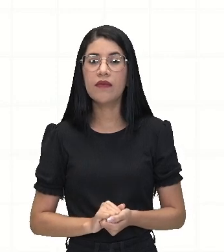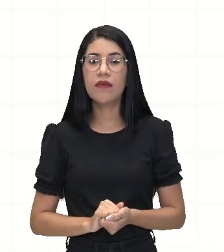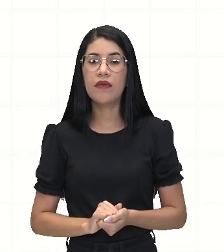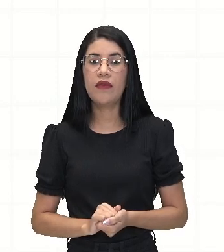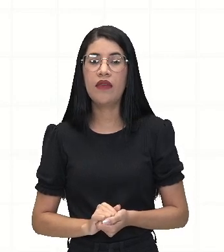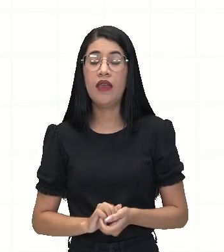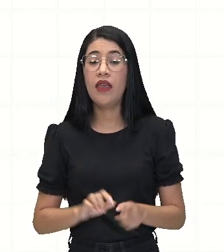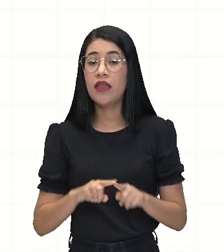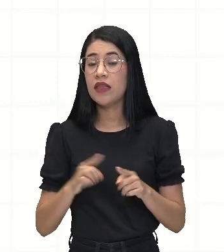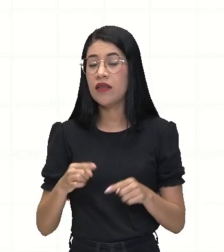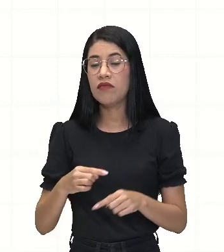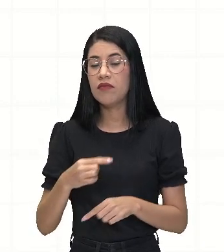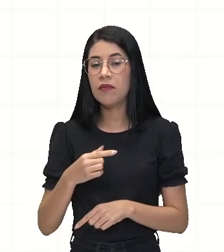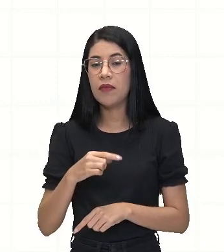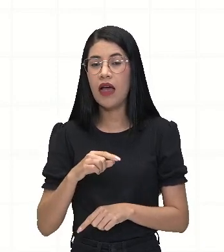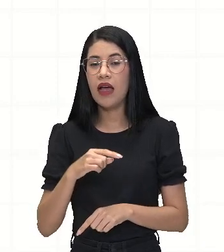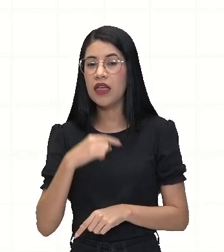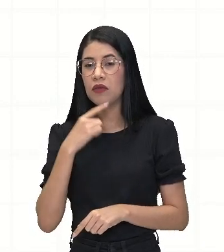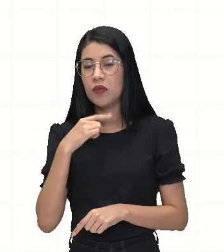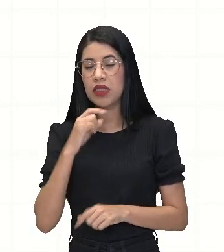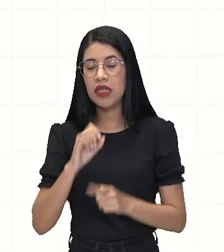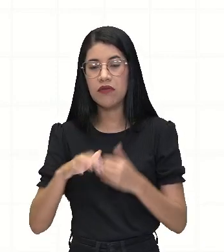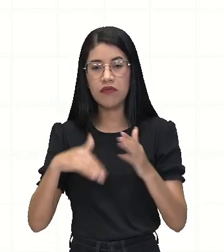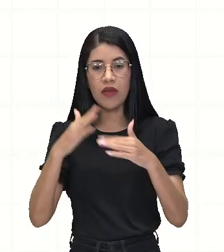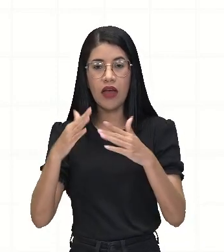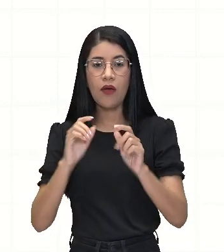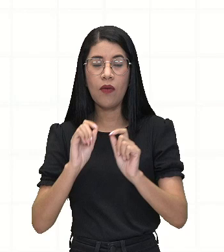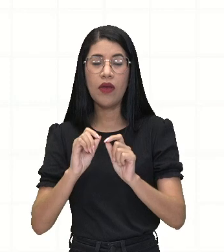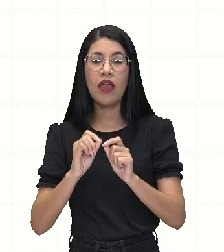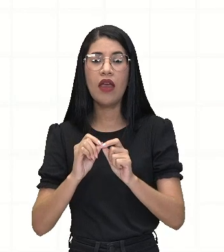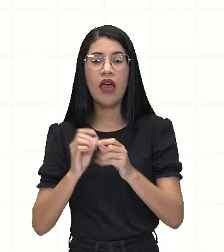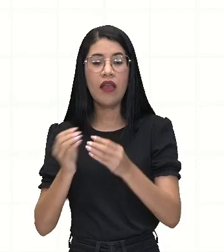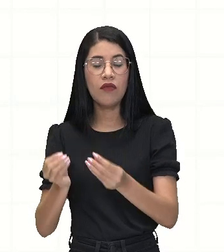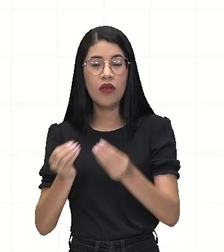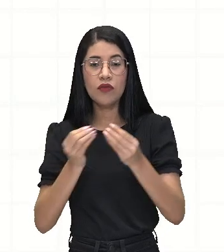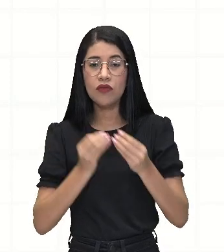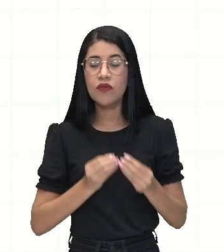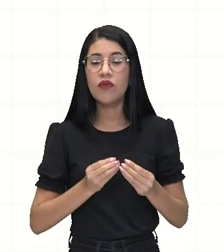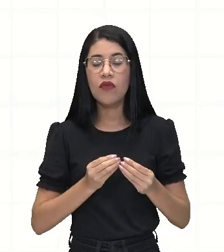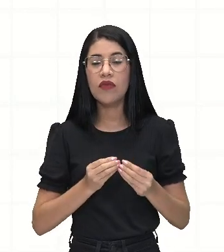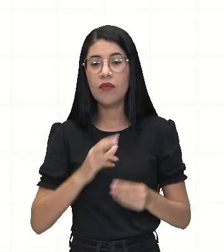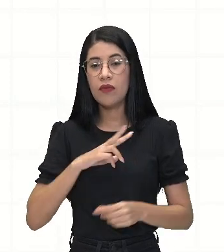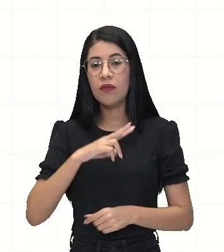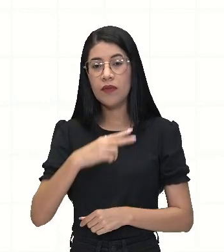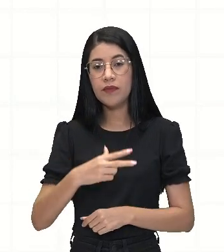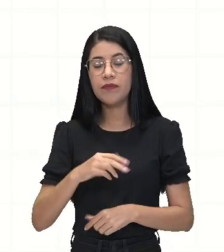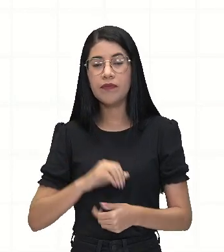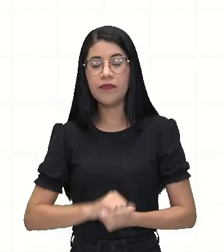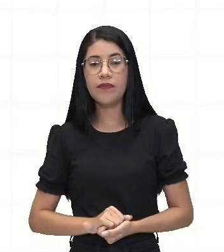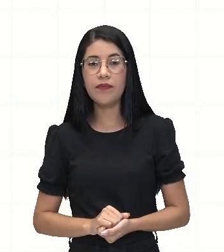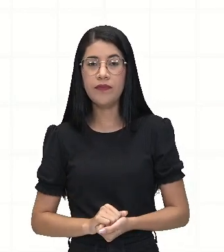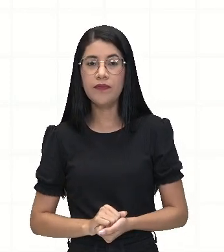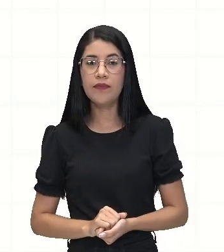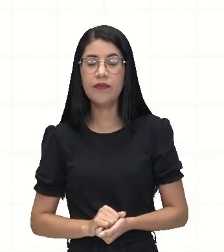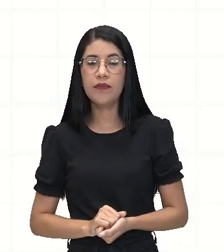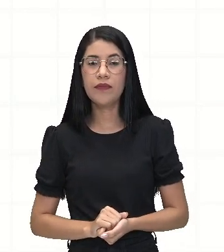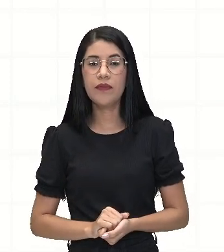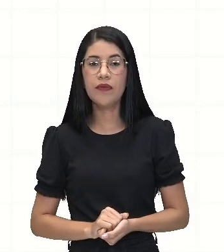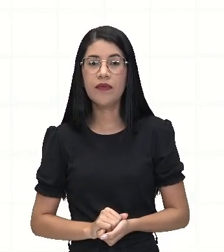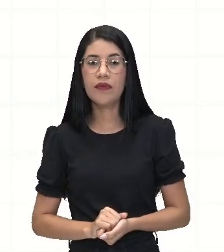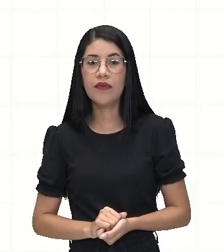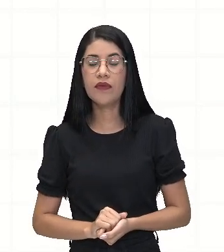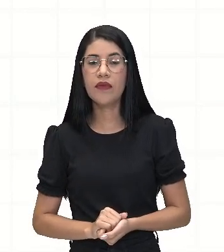que fracassaram, né? Foram revertidas aí para a coroa portuguesa. Agora a gente vai observar, olha, algumas